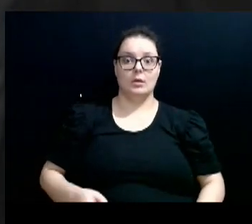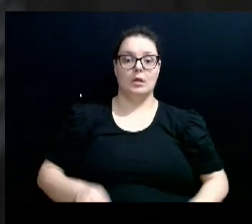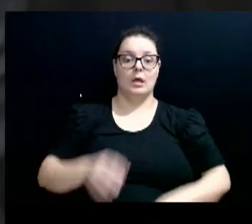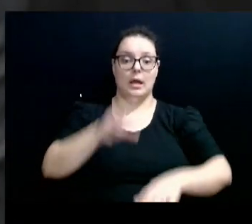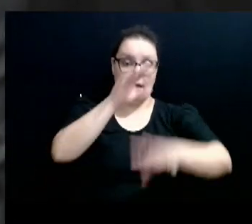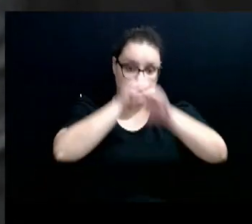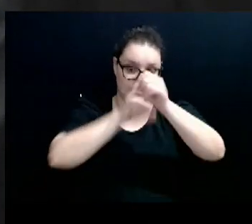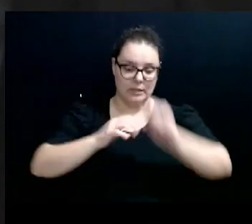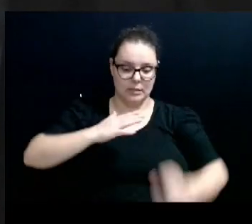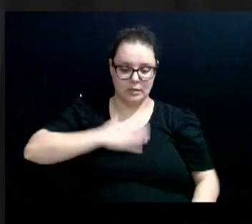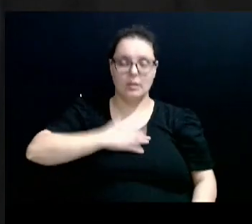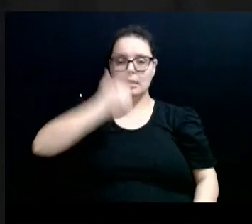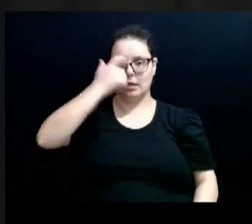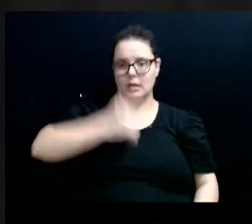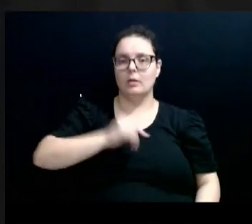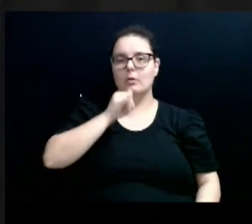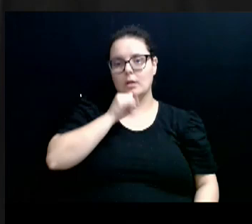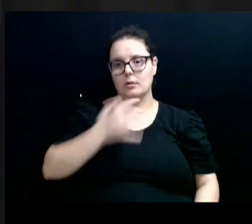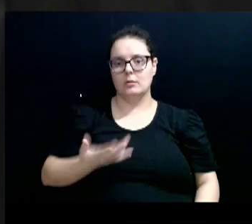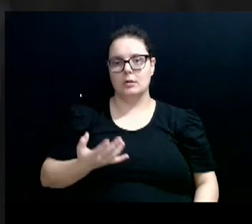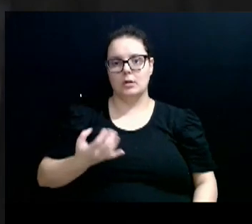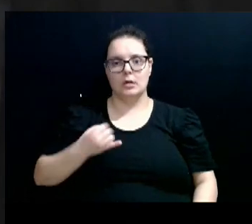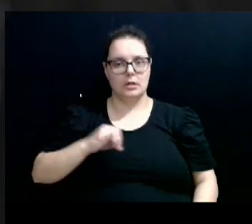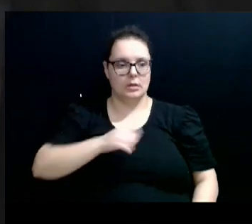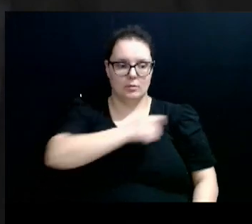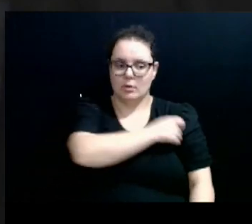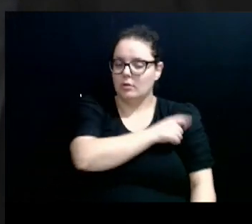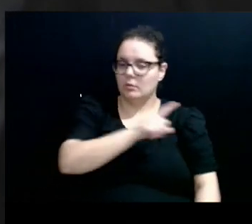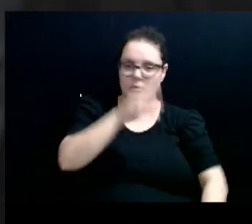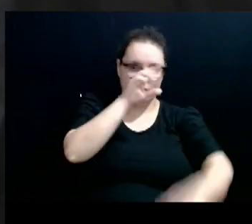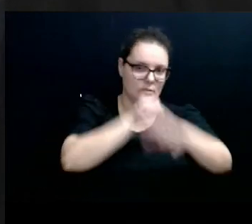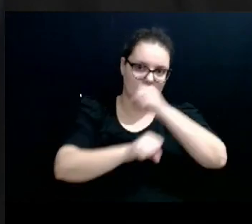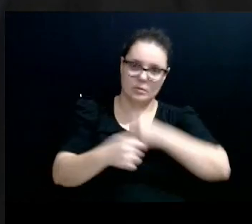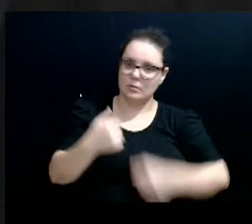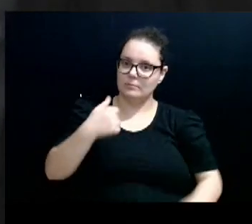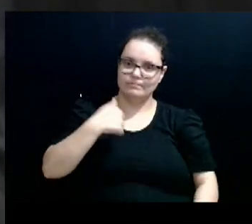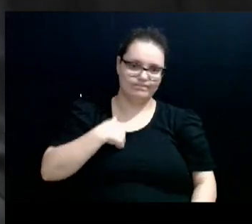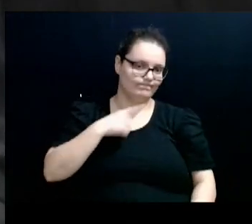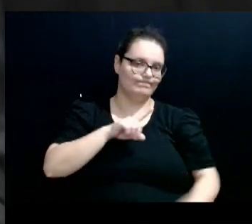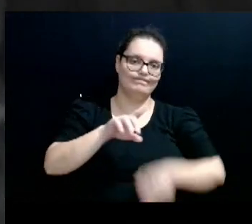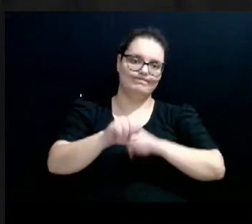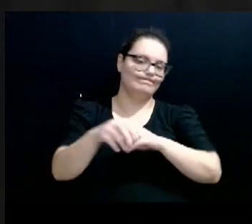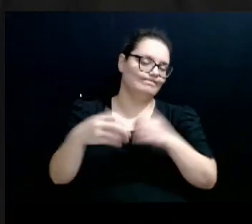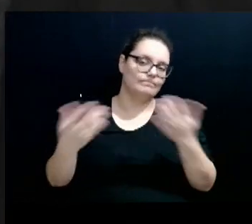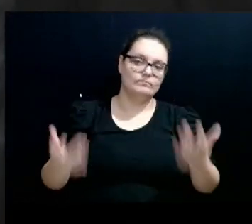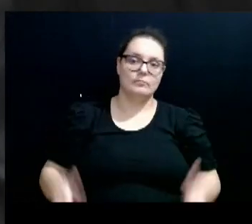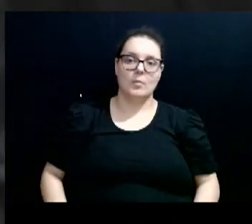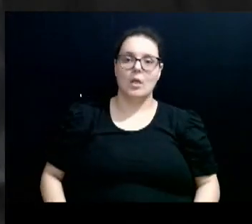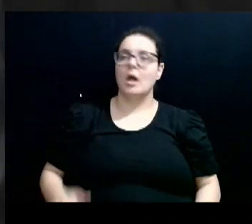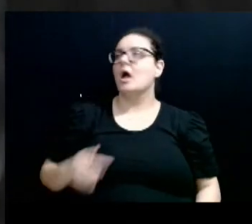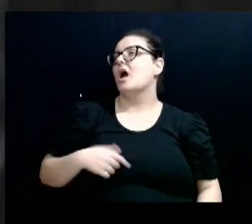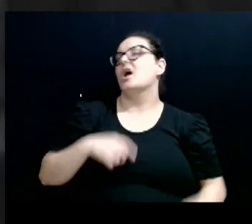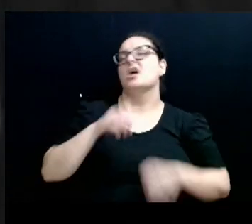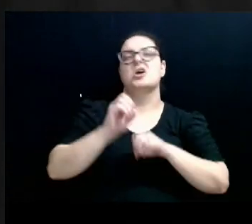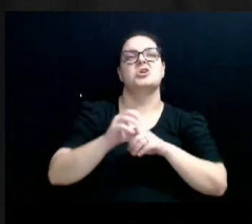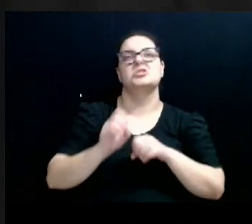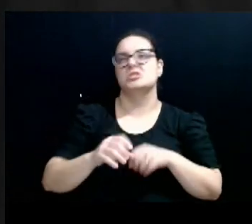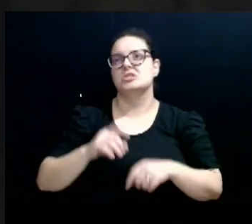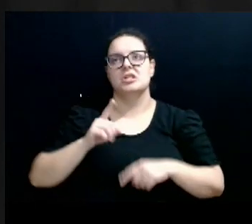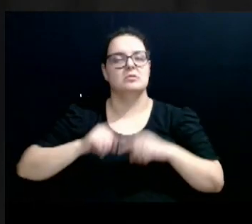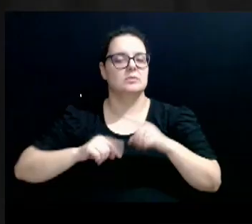se o aluno não aprendeu, você não ensinou. Não adianta falar, eu passei a matéria. Tem alguma coisa